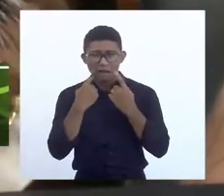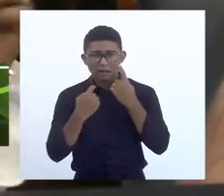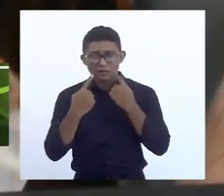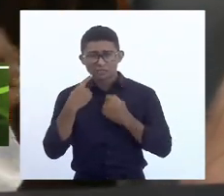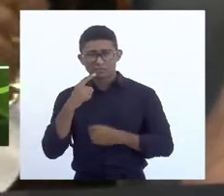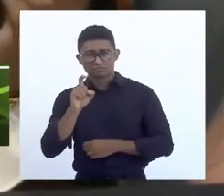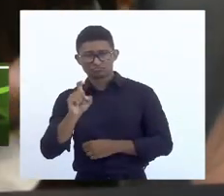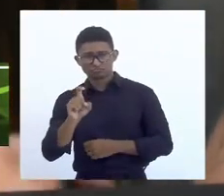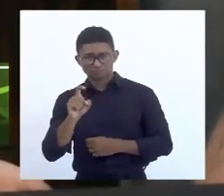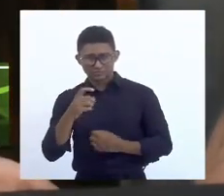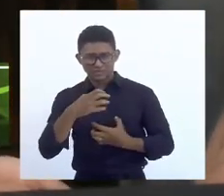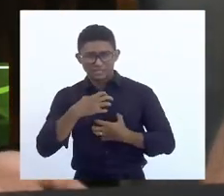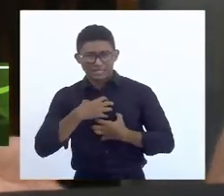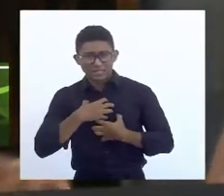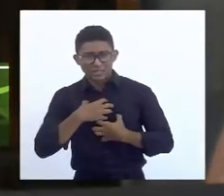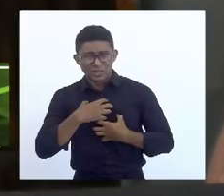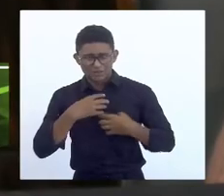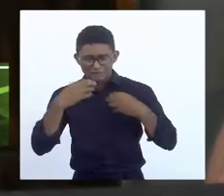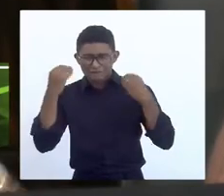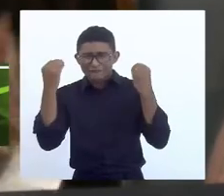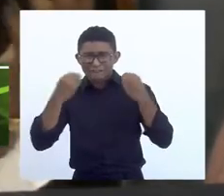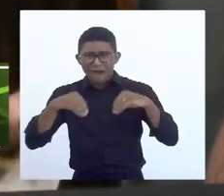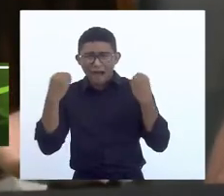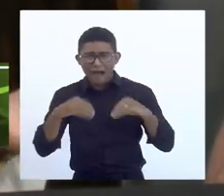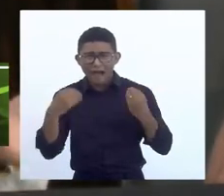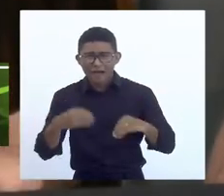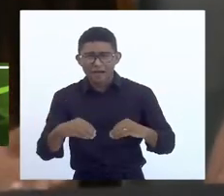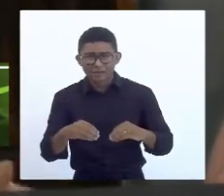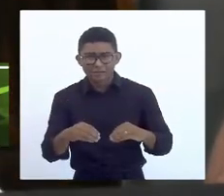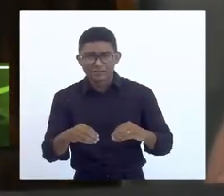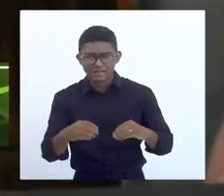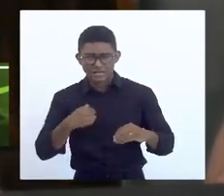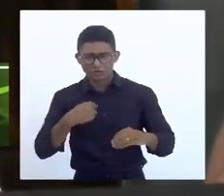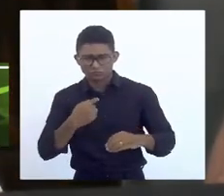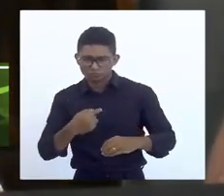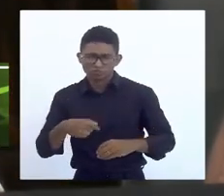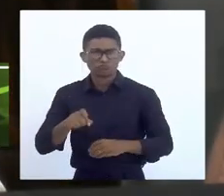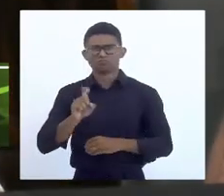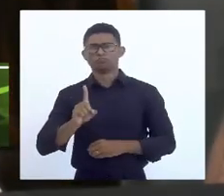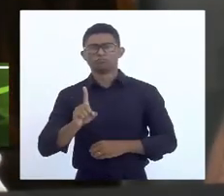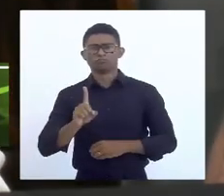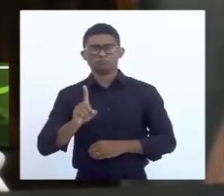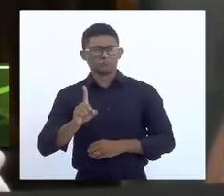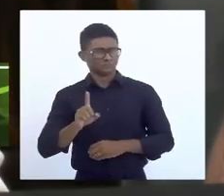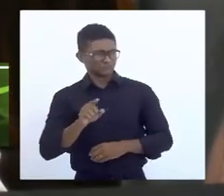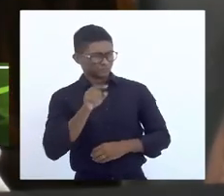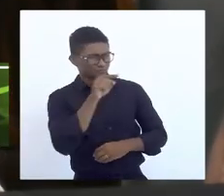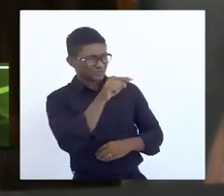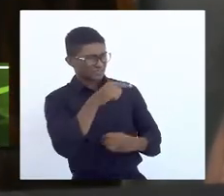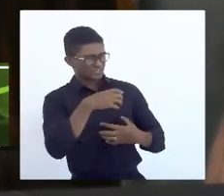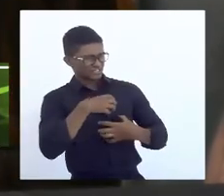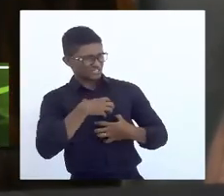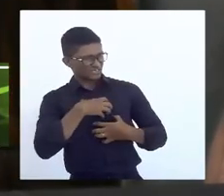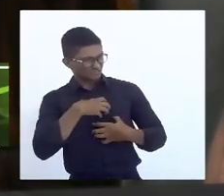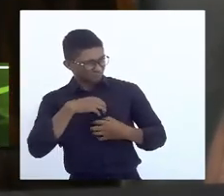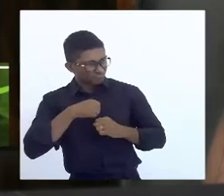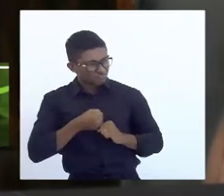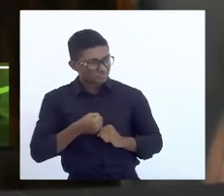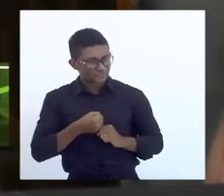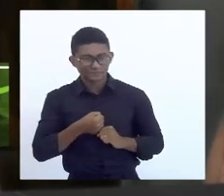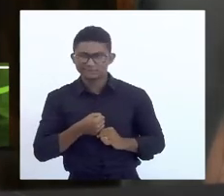ao gritar enfraquecida? Minha altivez te ofende? Não, não leve isso a